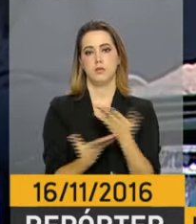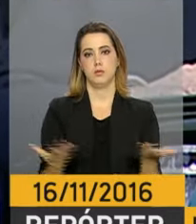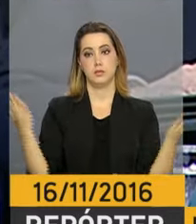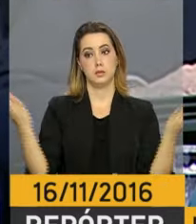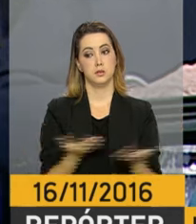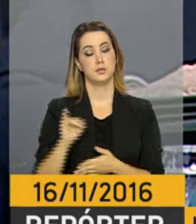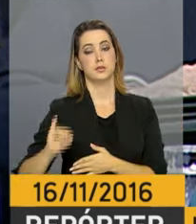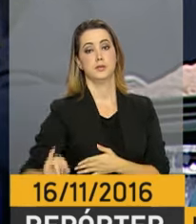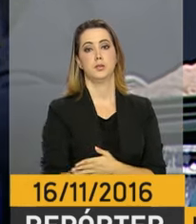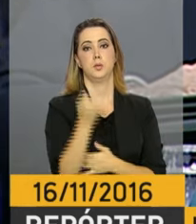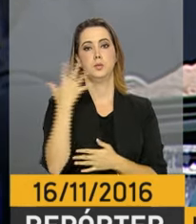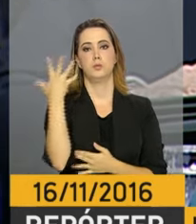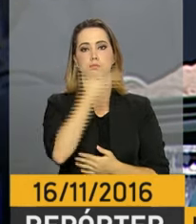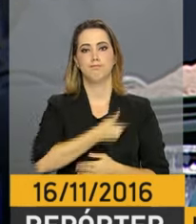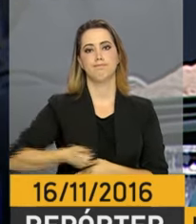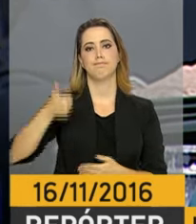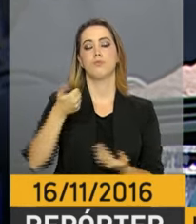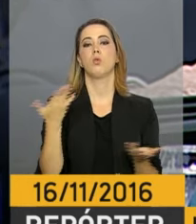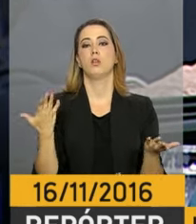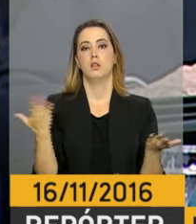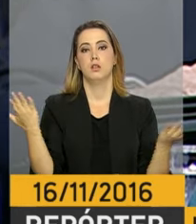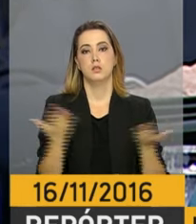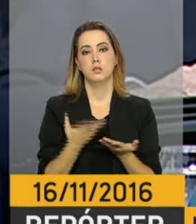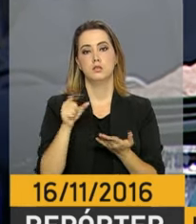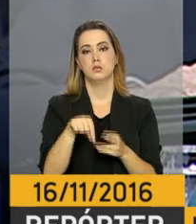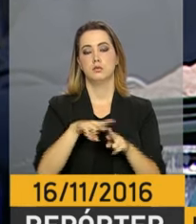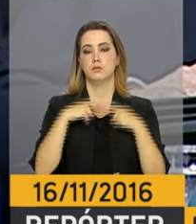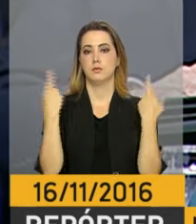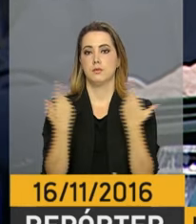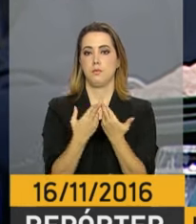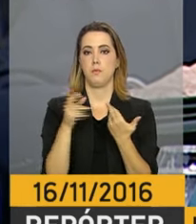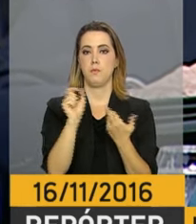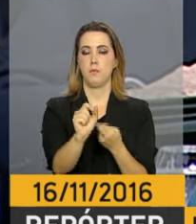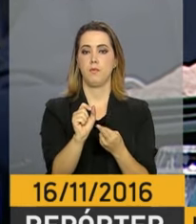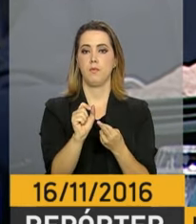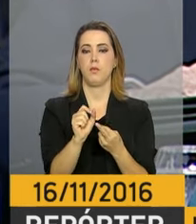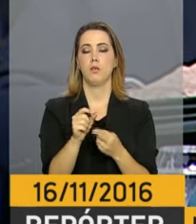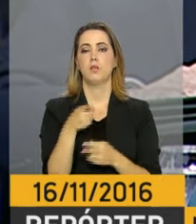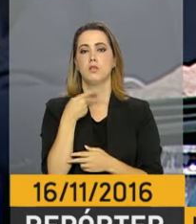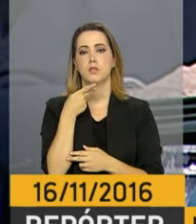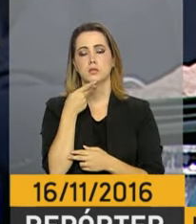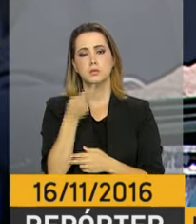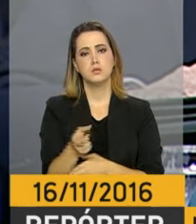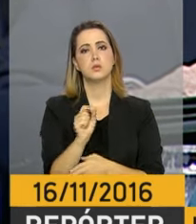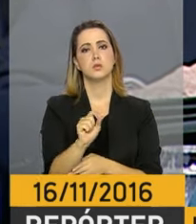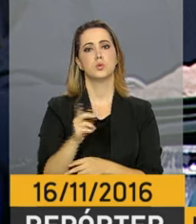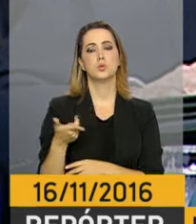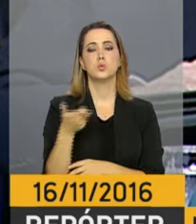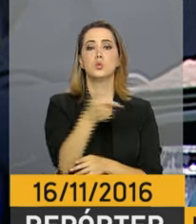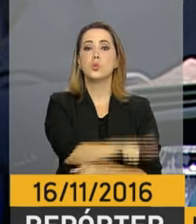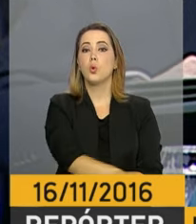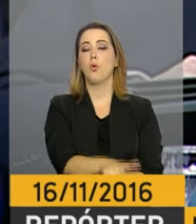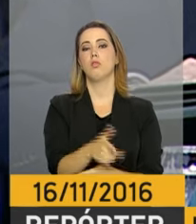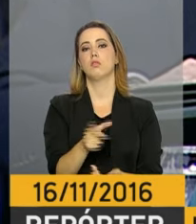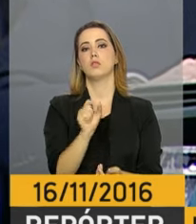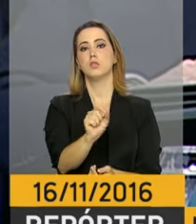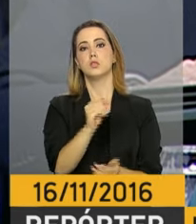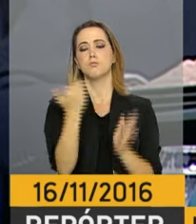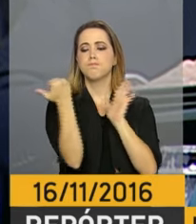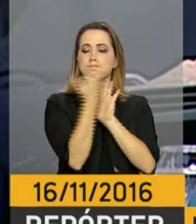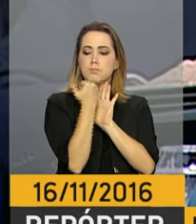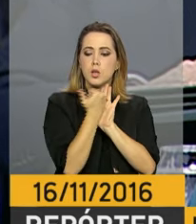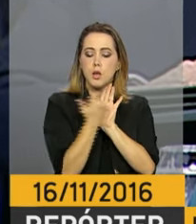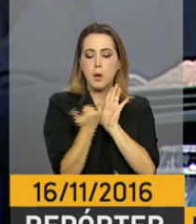extraordinária eh desta reunião para instituir mais uma vez um